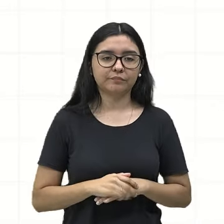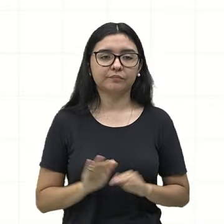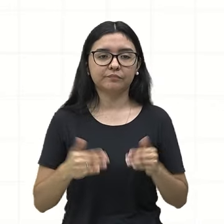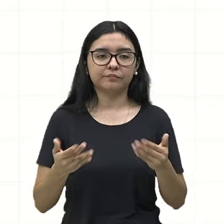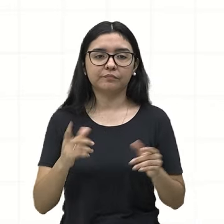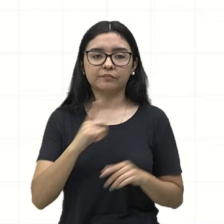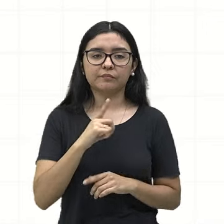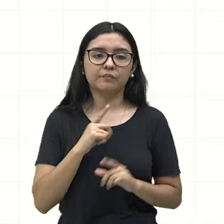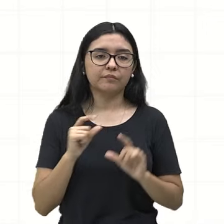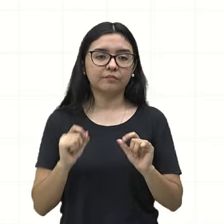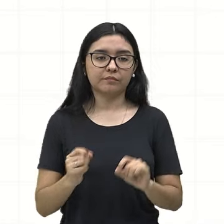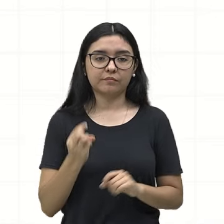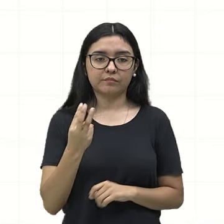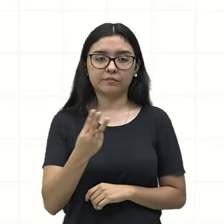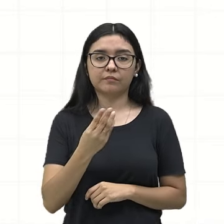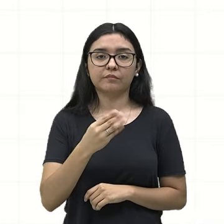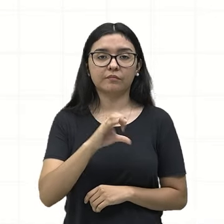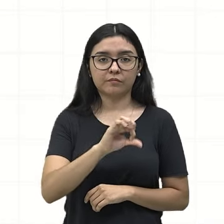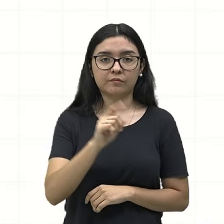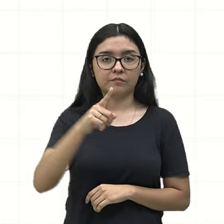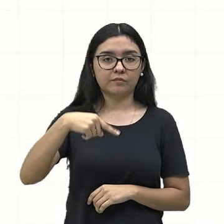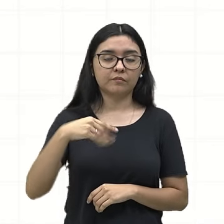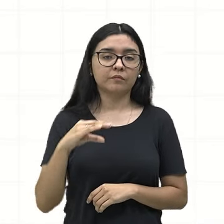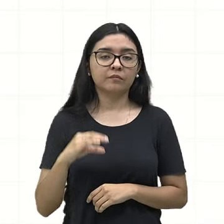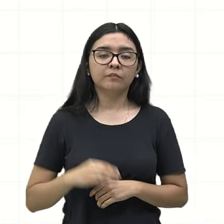9 é um número composto.